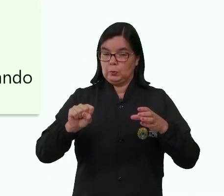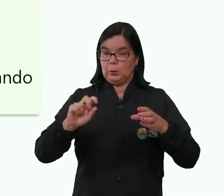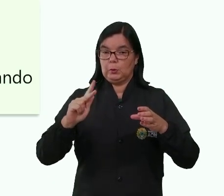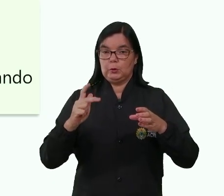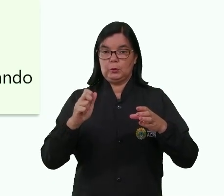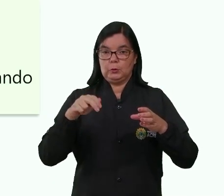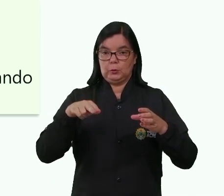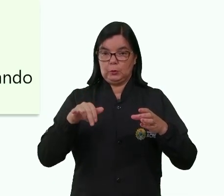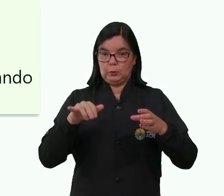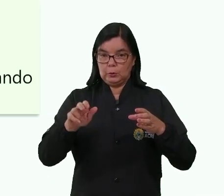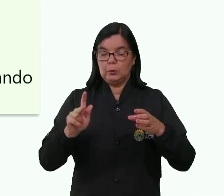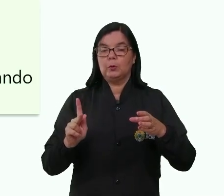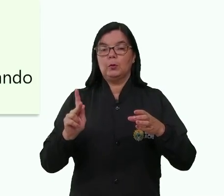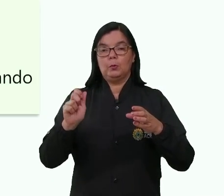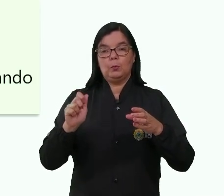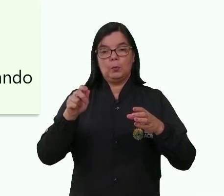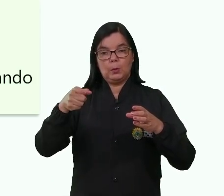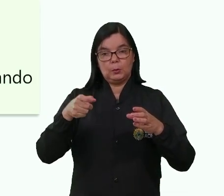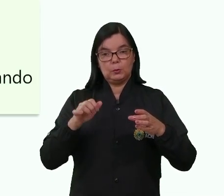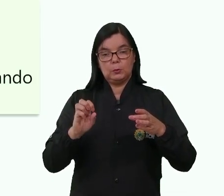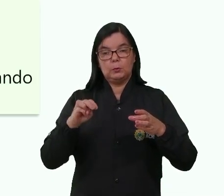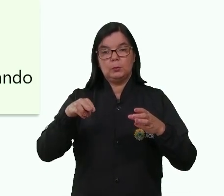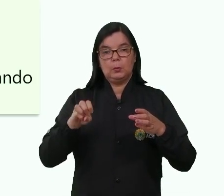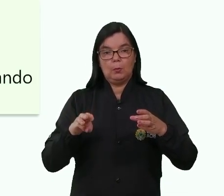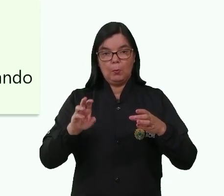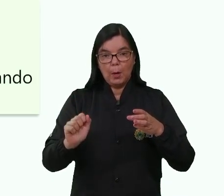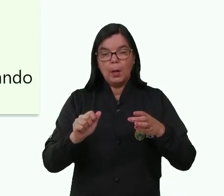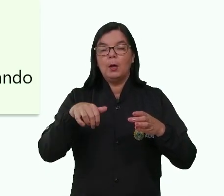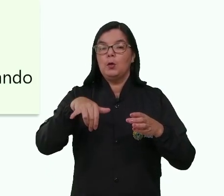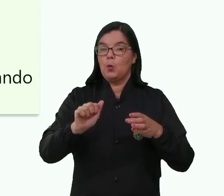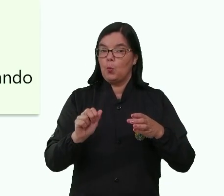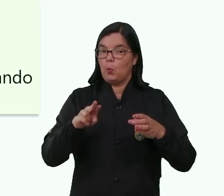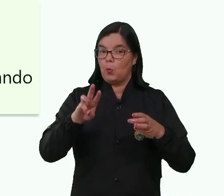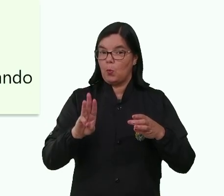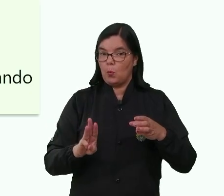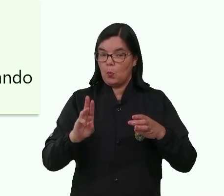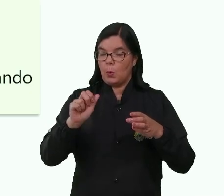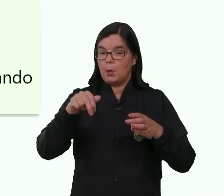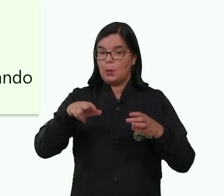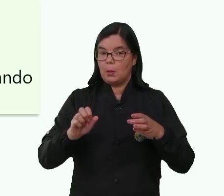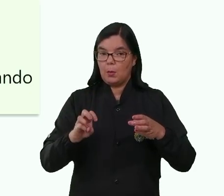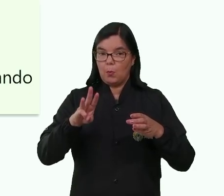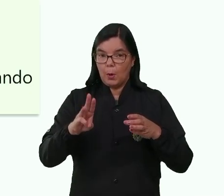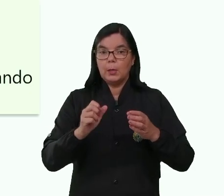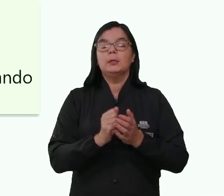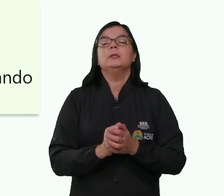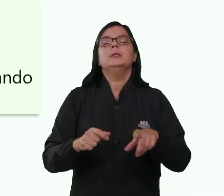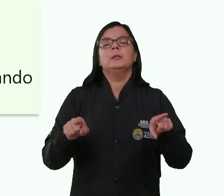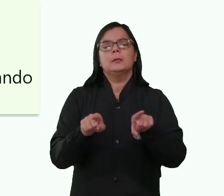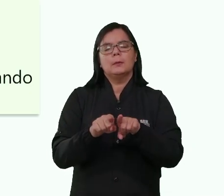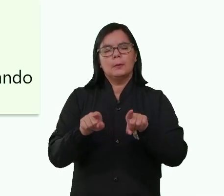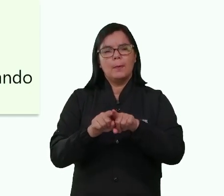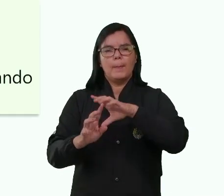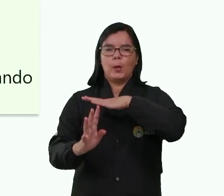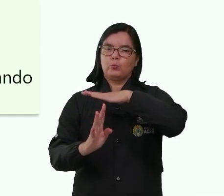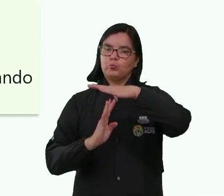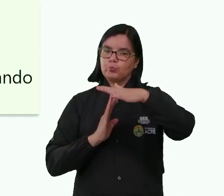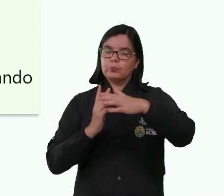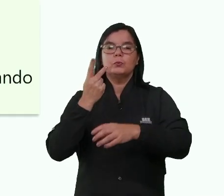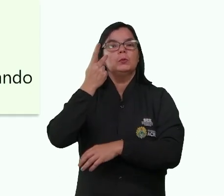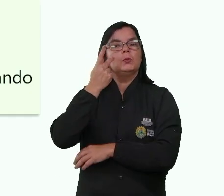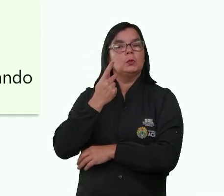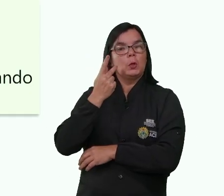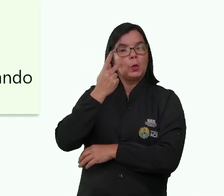os Kaxinawá e os Ianauás, os migrantes nordestinos, conforme eu mencionei a